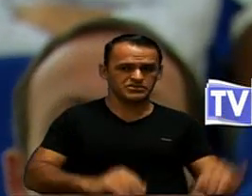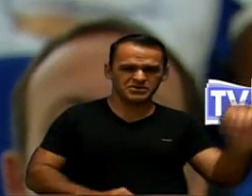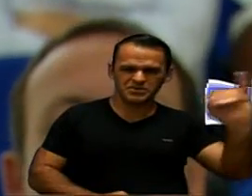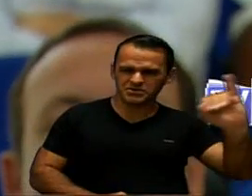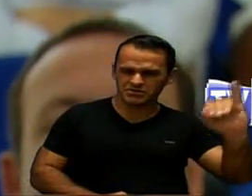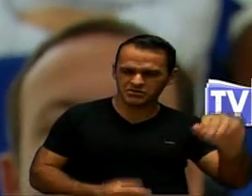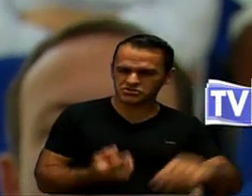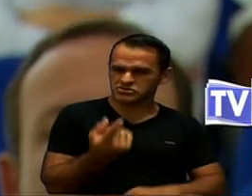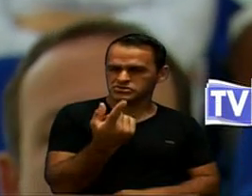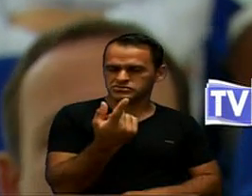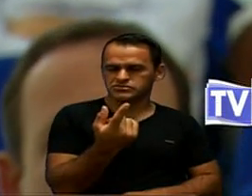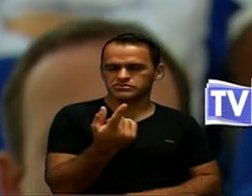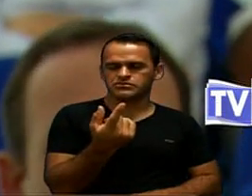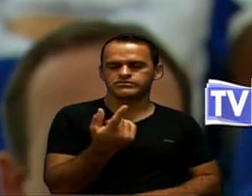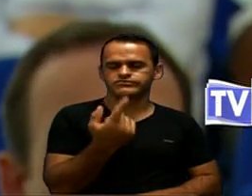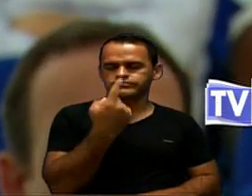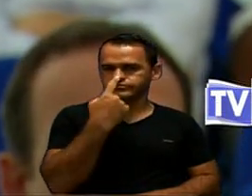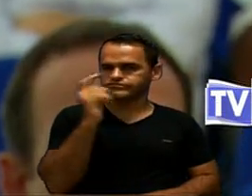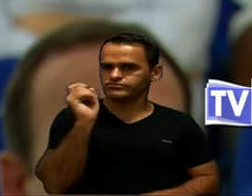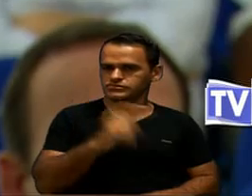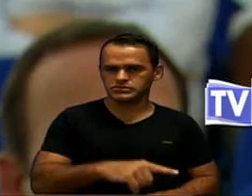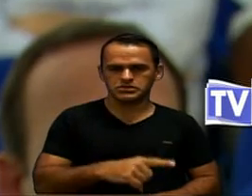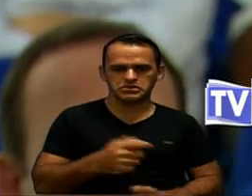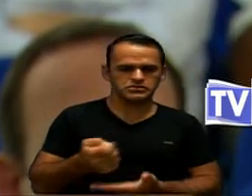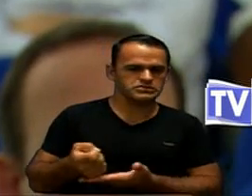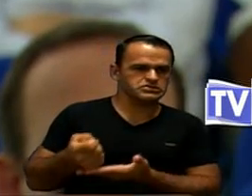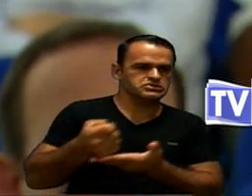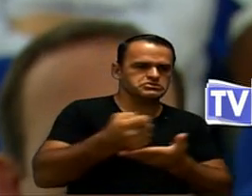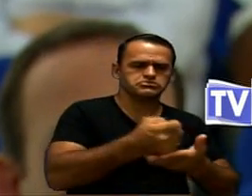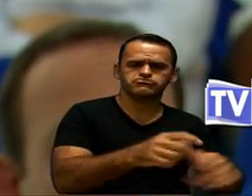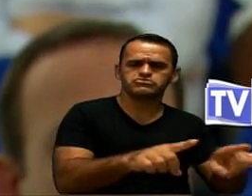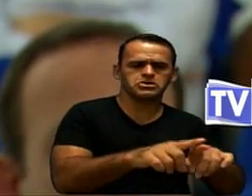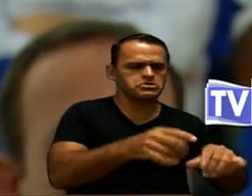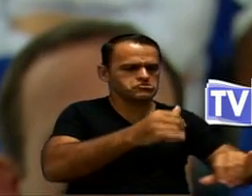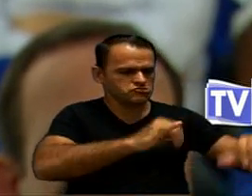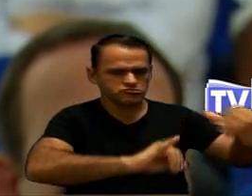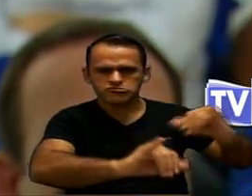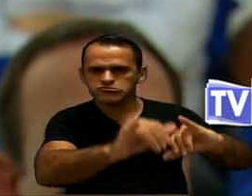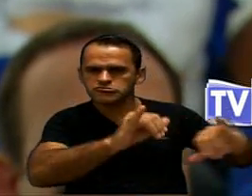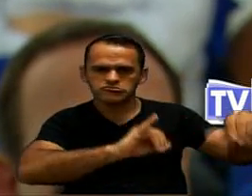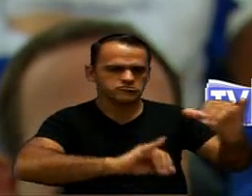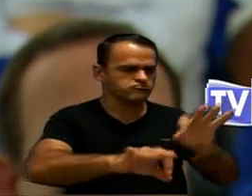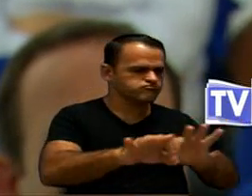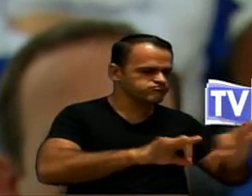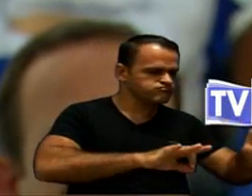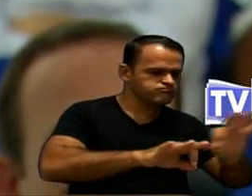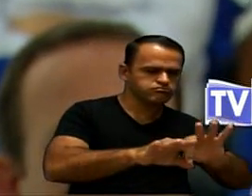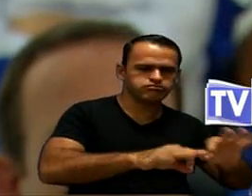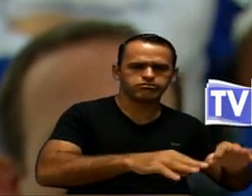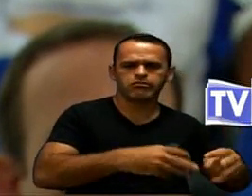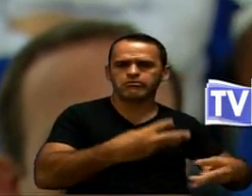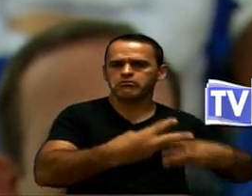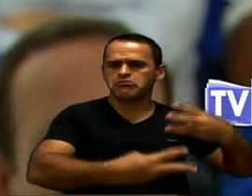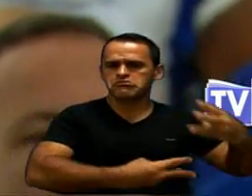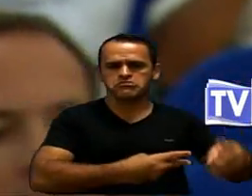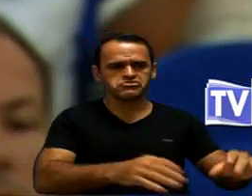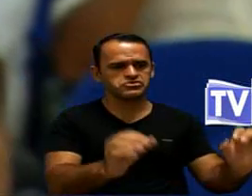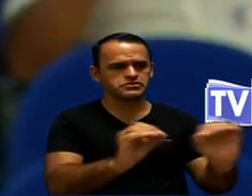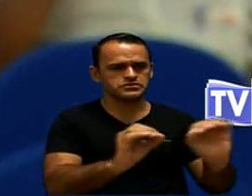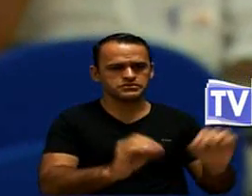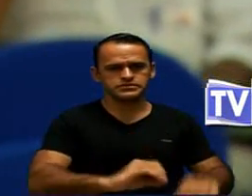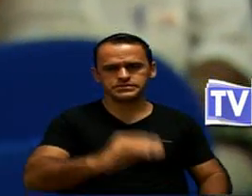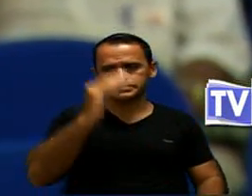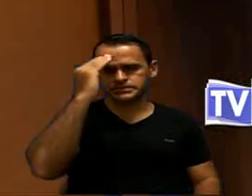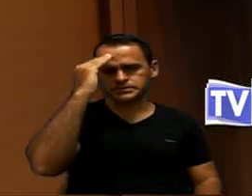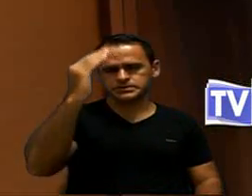ser colocado lá, lembrando que não tem nenhum tipo de tratamento desse material. Obrigado, então, vereadora. Era esse o comentário que eu ia fazer. Viu? Obrigado pela